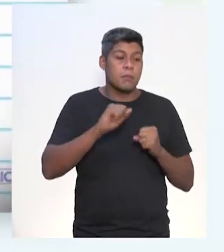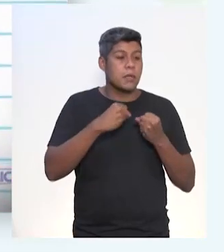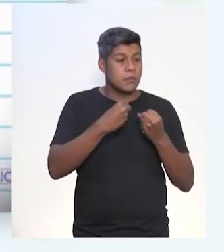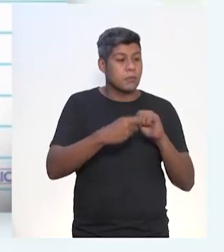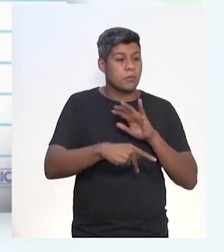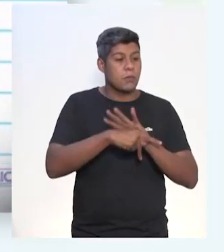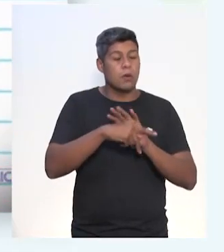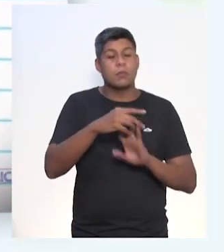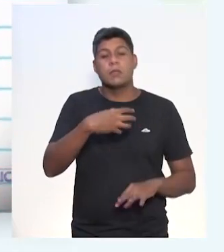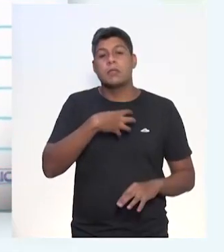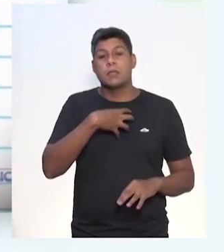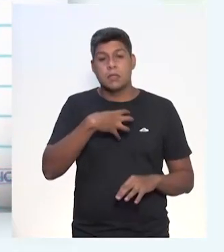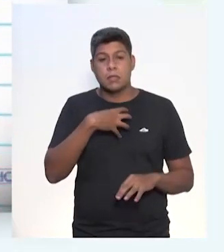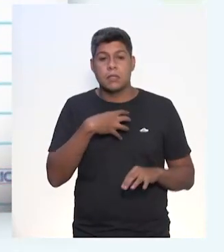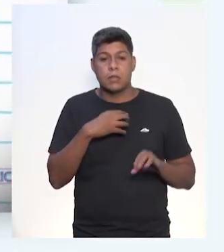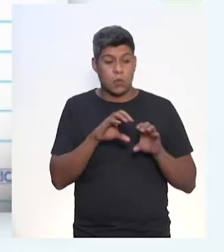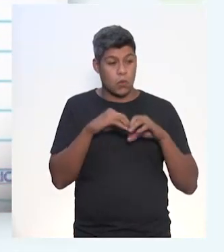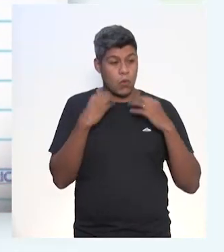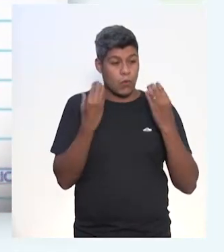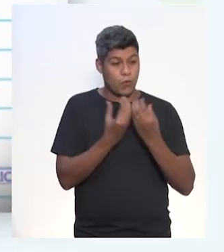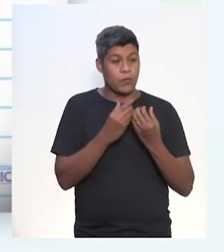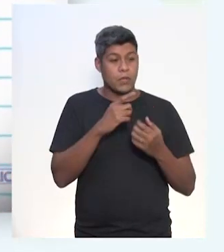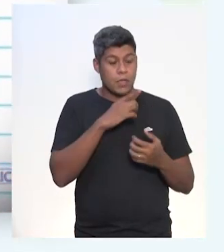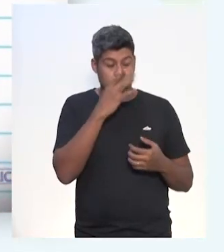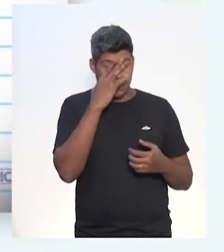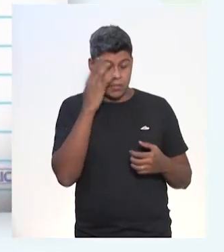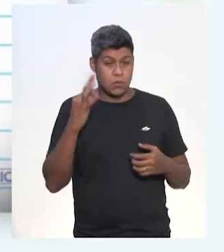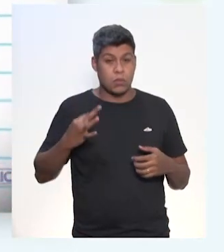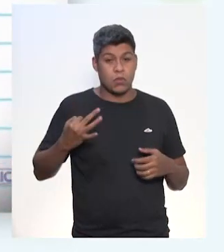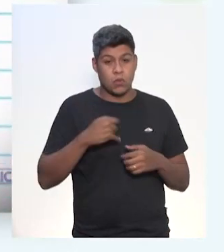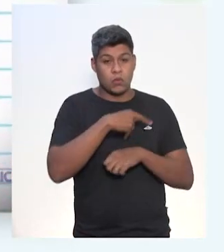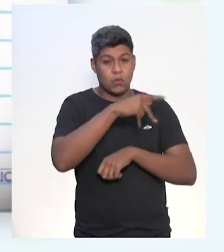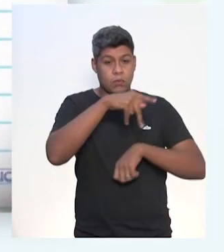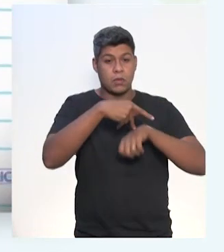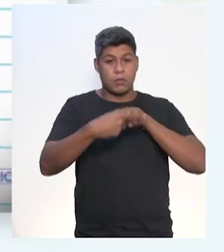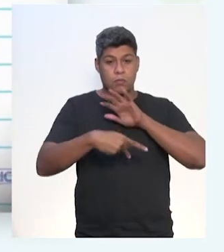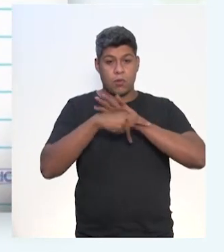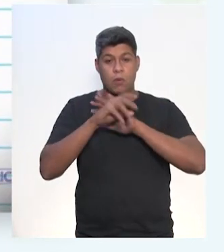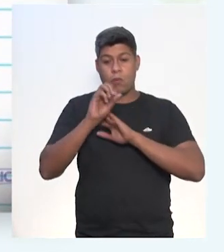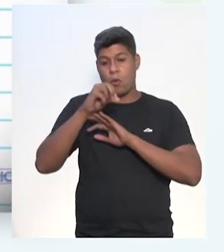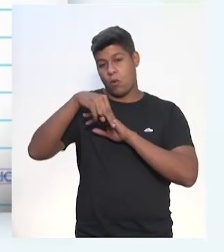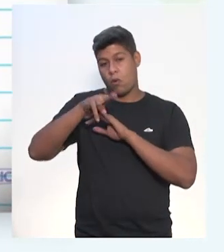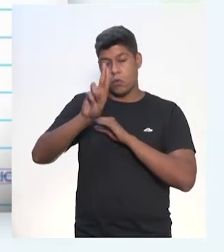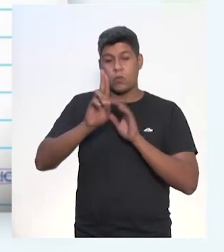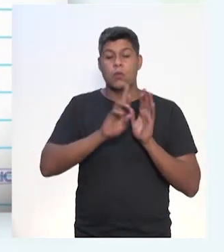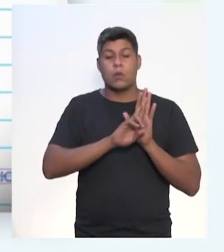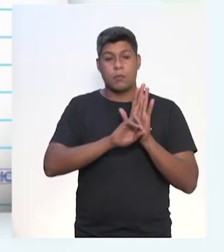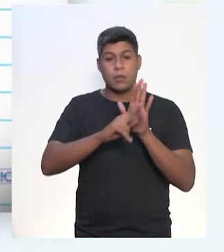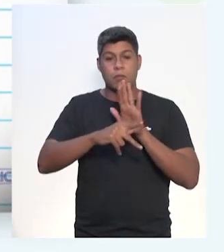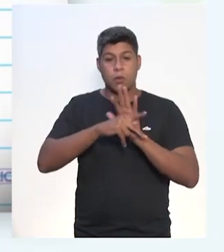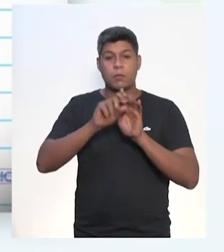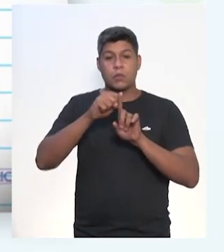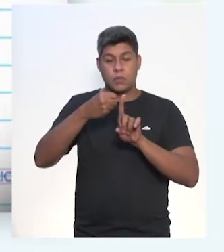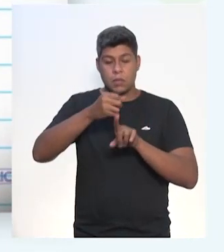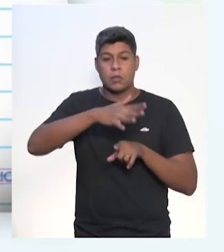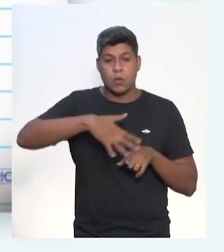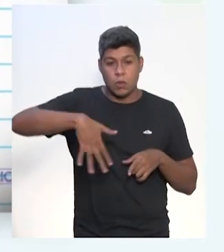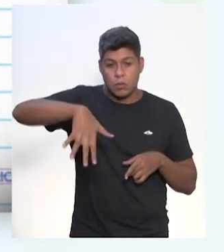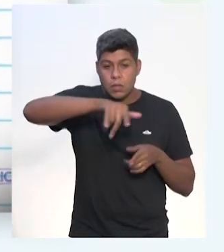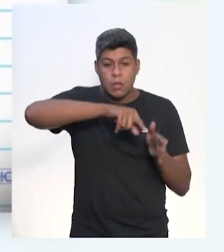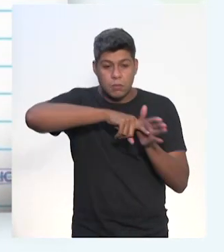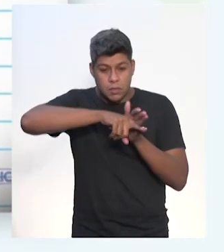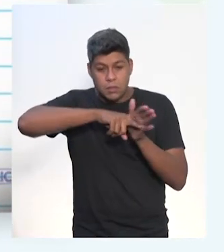nesse sentido. A conferência reuniu representantes de todos os países membros da ONU, além de representantes da sociedade civil,